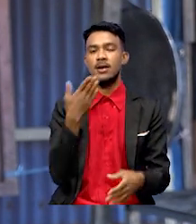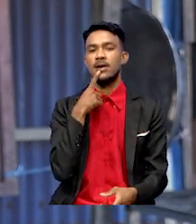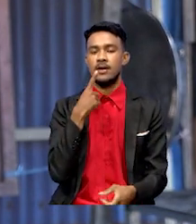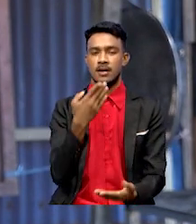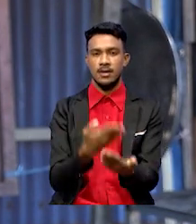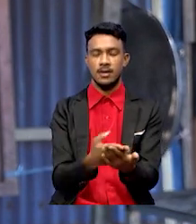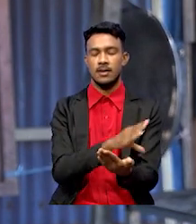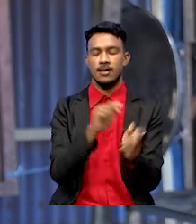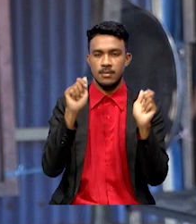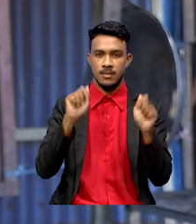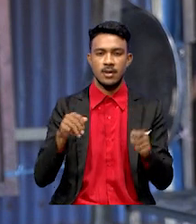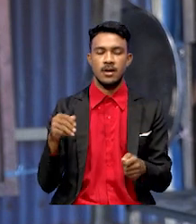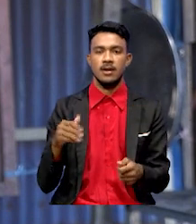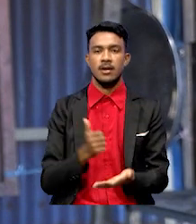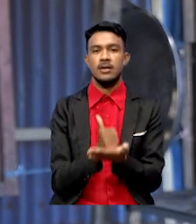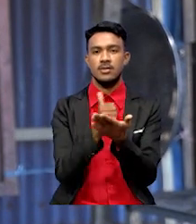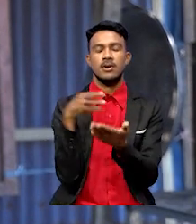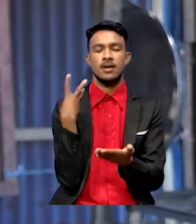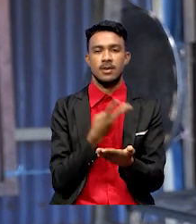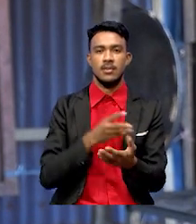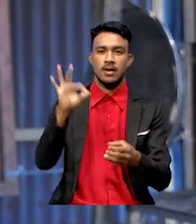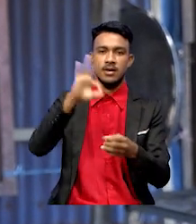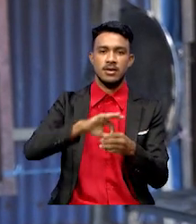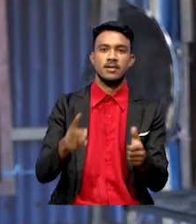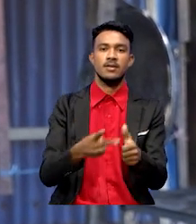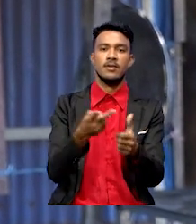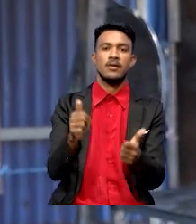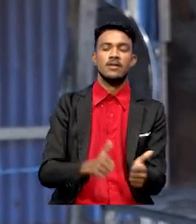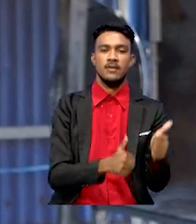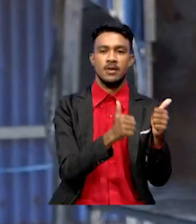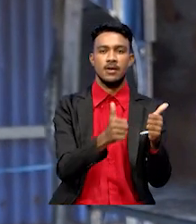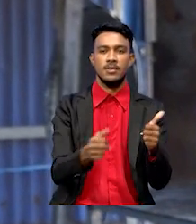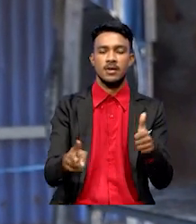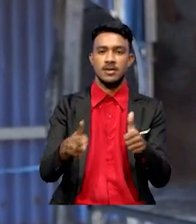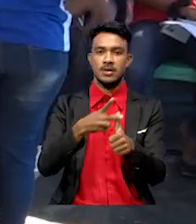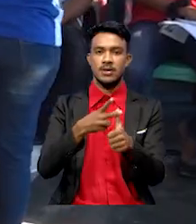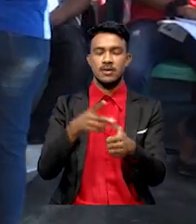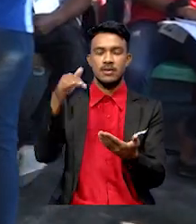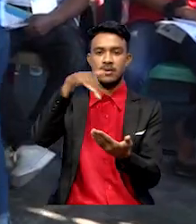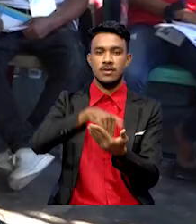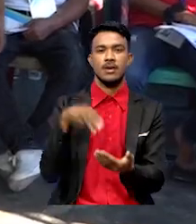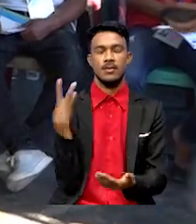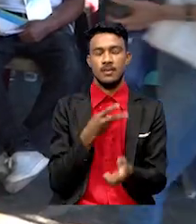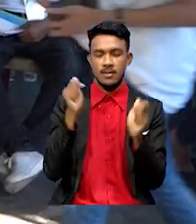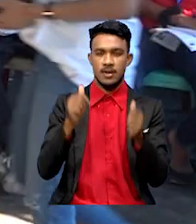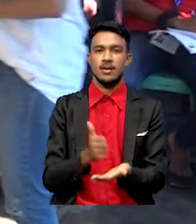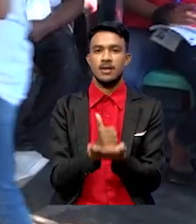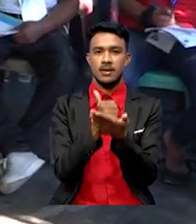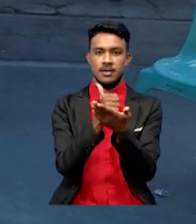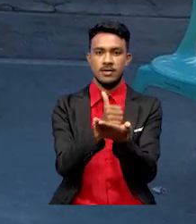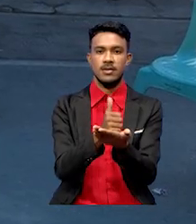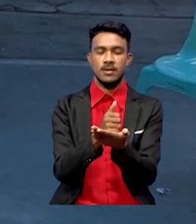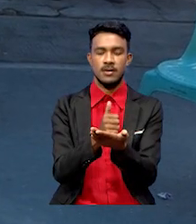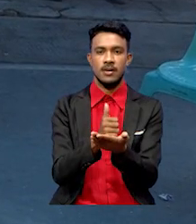bele facilita ame ida eleição ida tu tuir fani mai kari segundo ronde niane be facilita ame atune ame mos bele